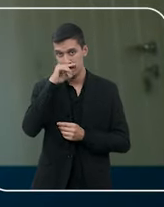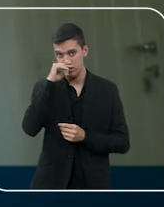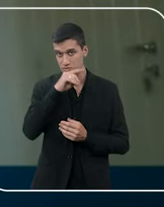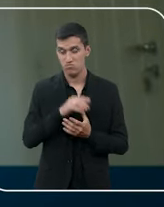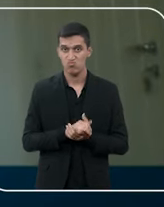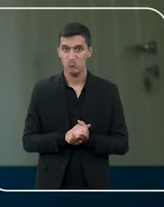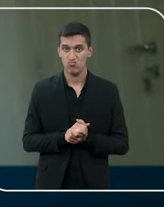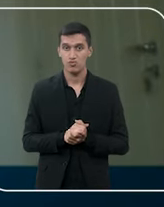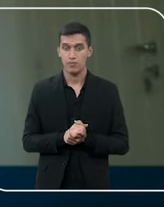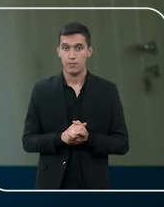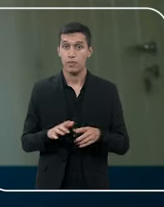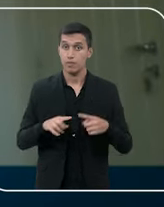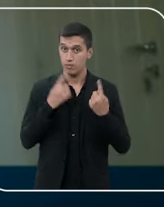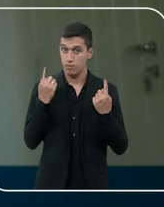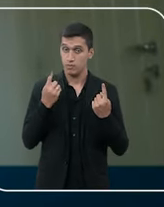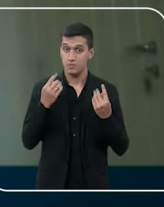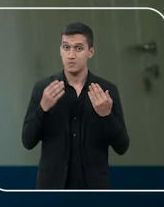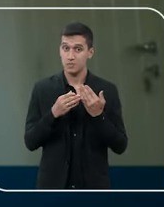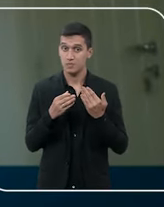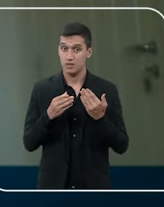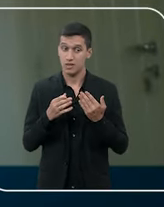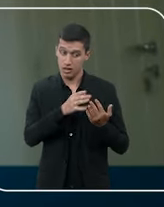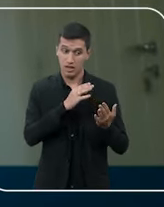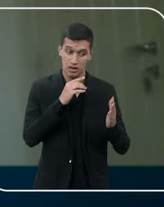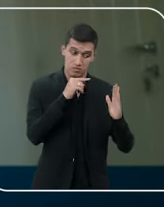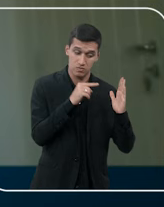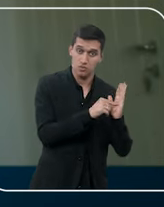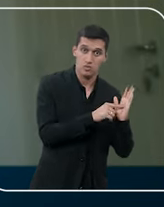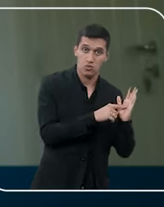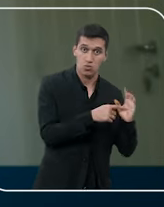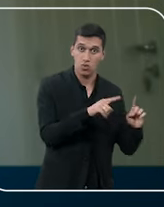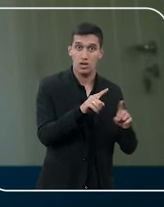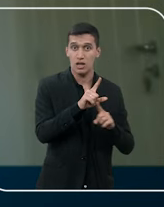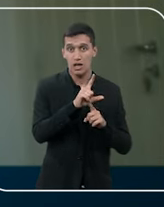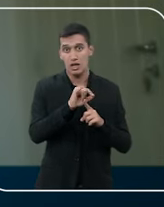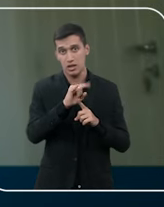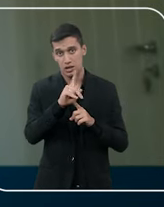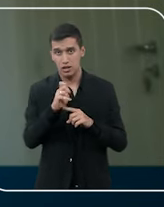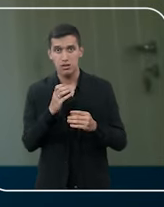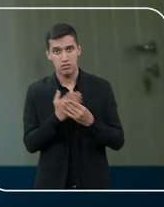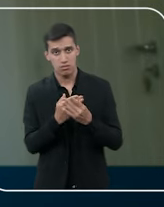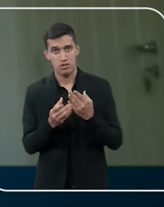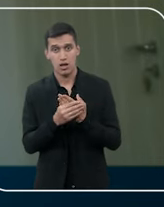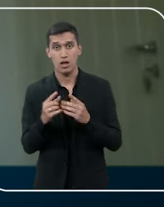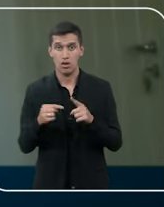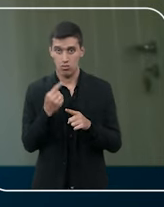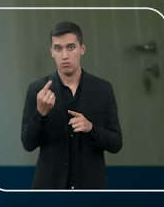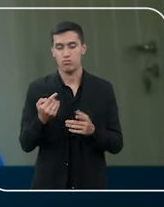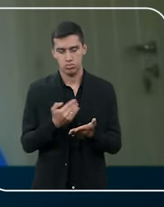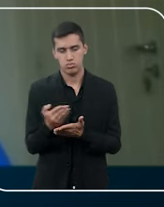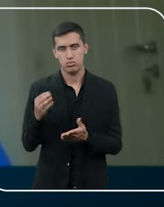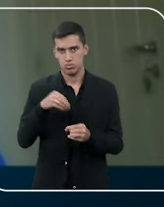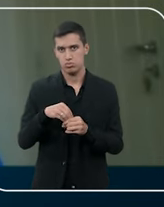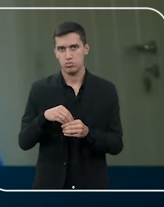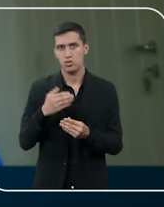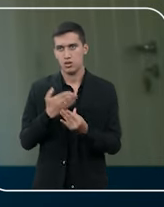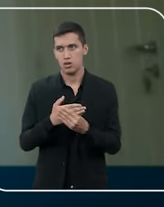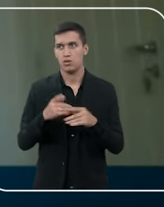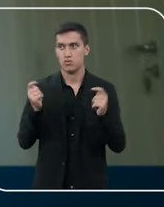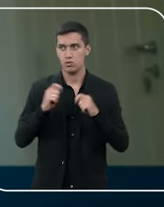Bem, a denunciação da lide é um ato, né, processual em que é